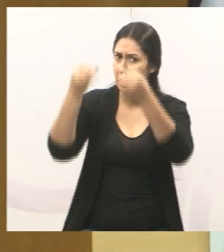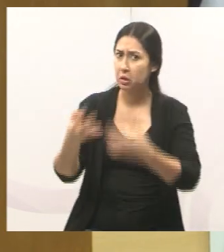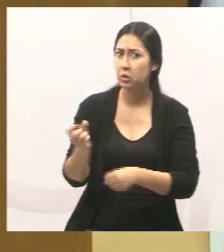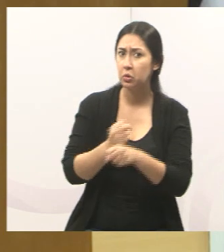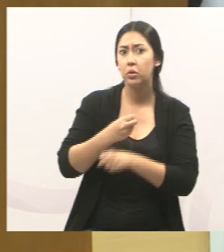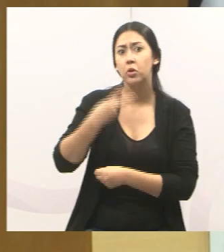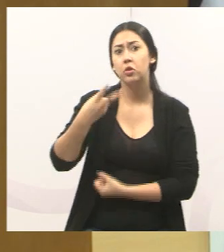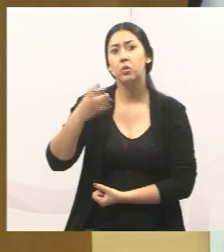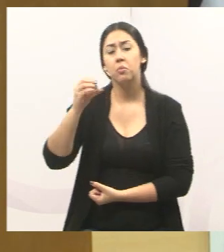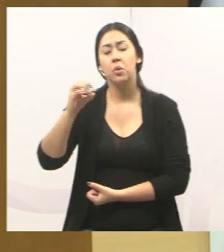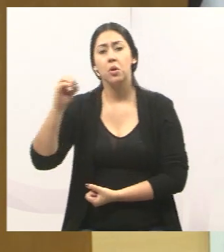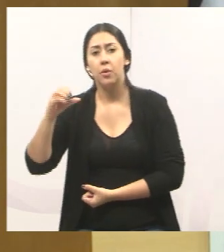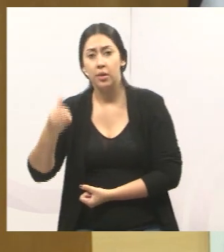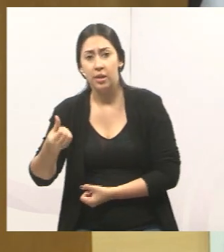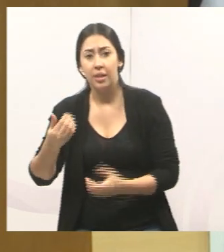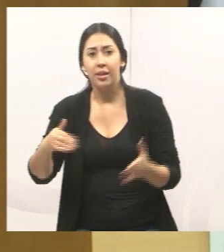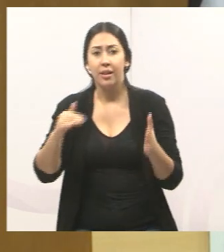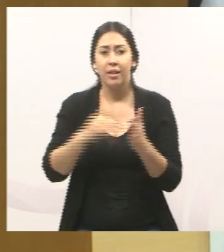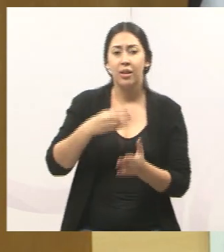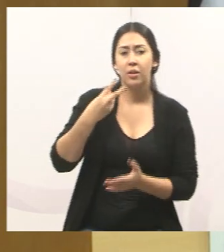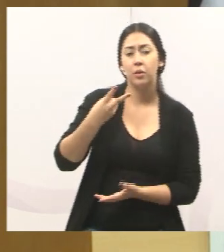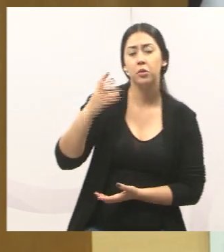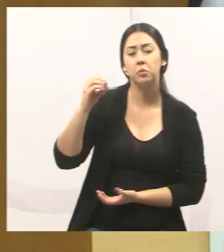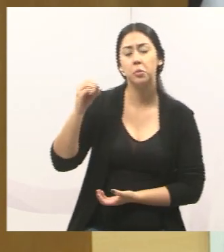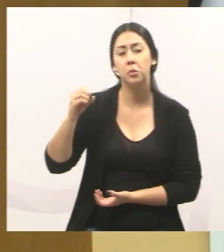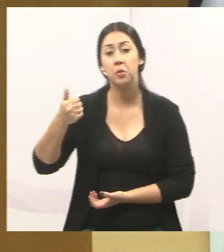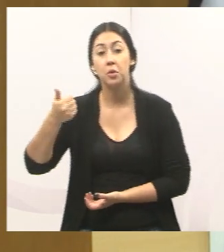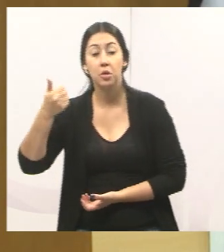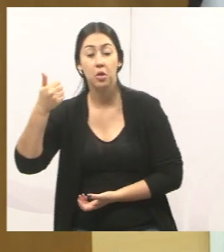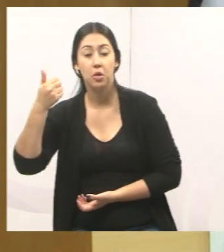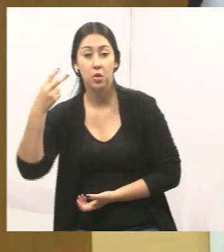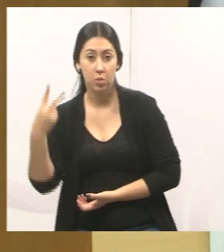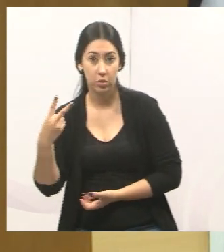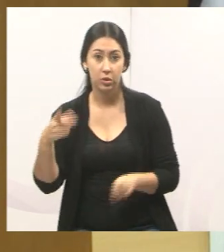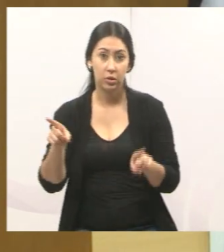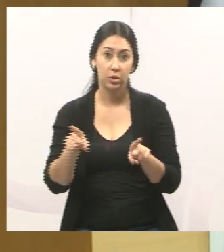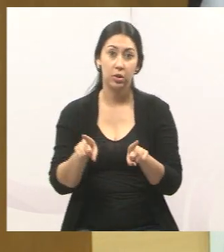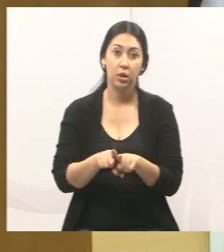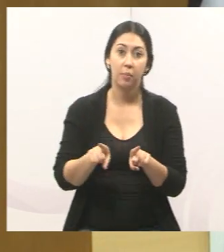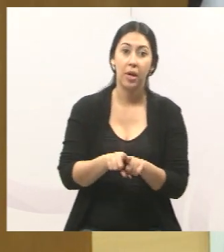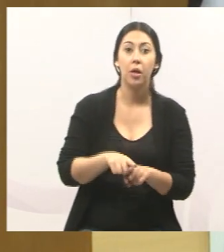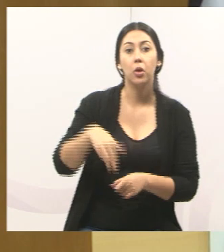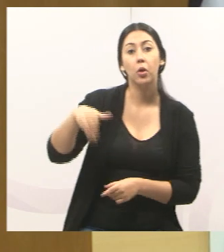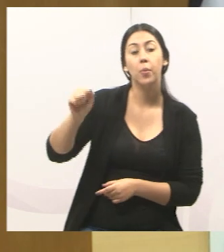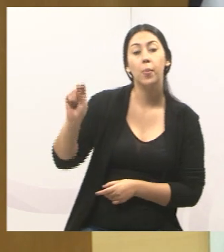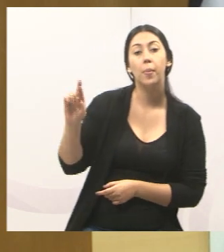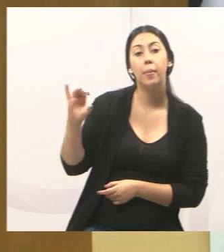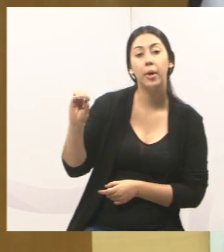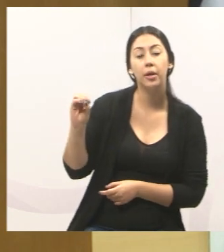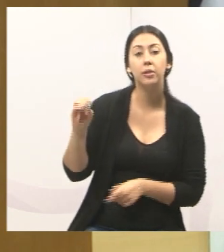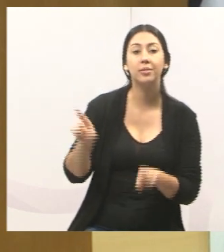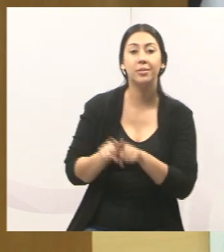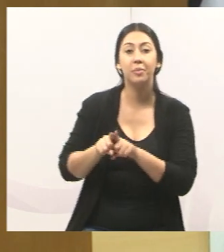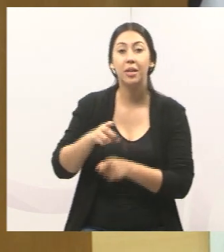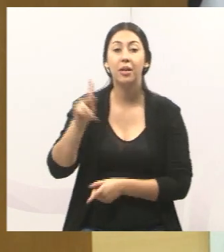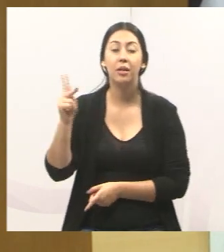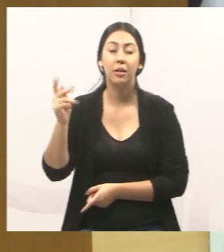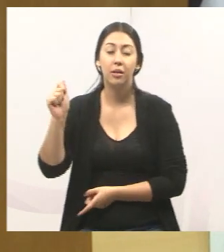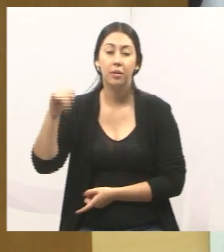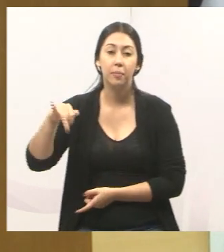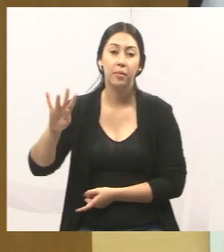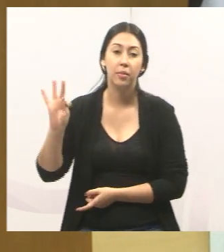2011 e 2012, do ex-prefeitos Marco Aurélio de Souza e Hamilton Ribeiro Mota, todas rejeitadas,